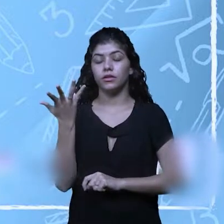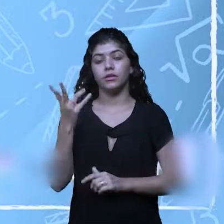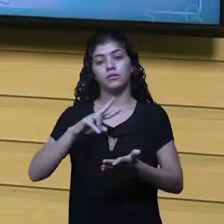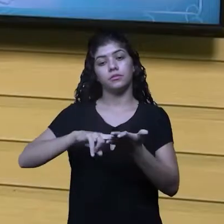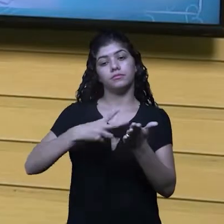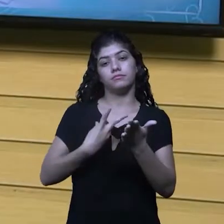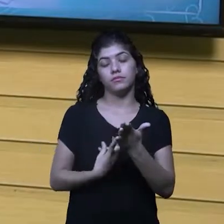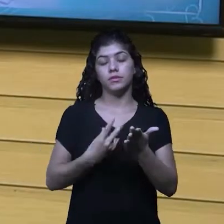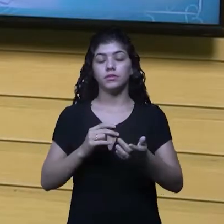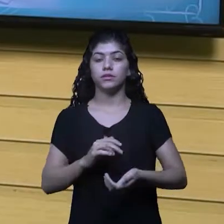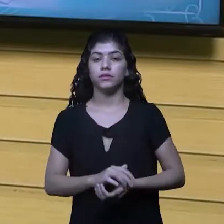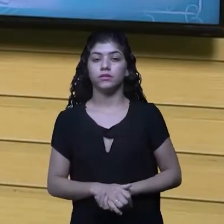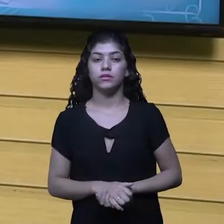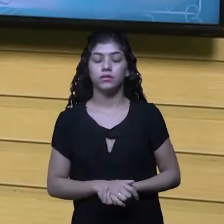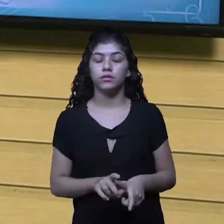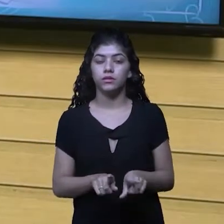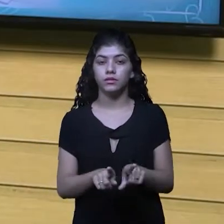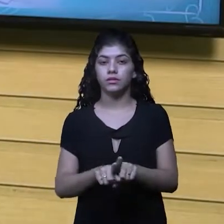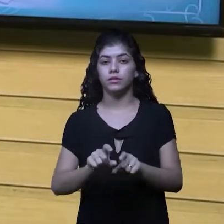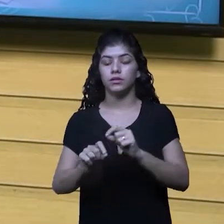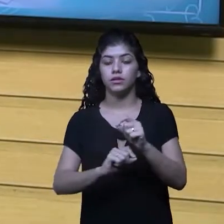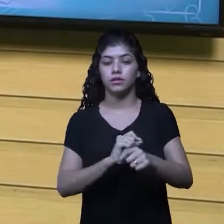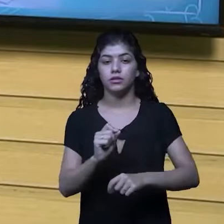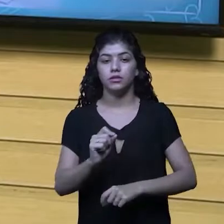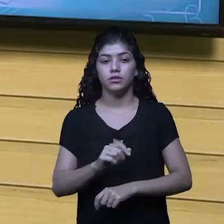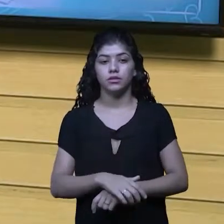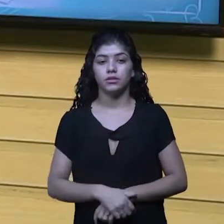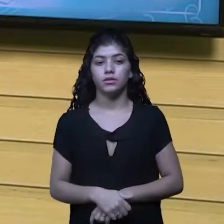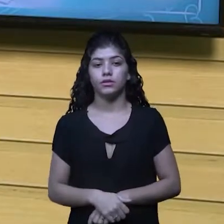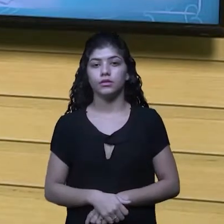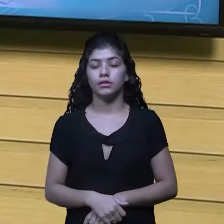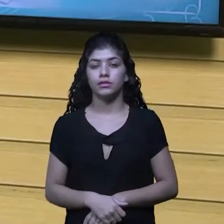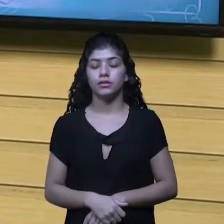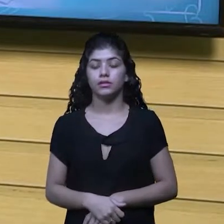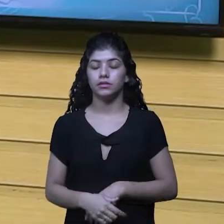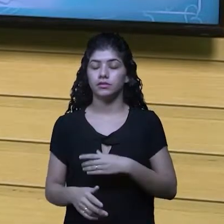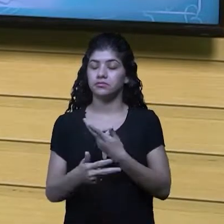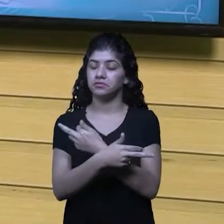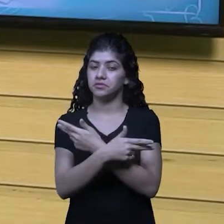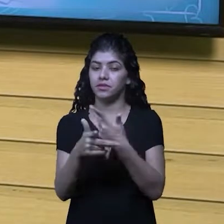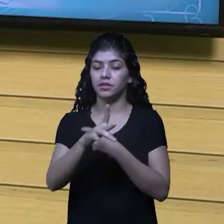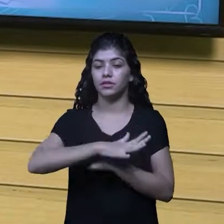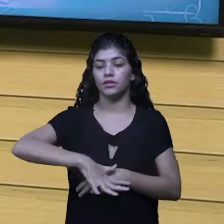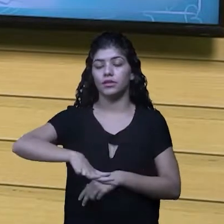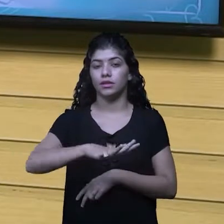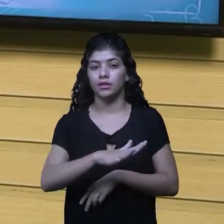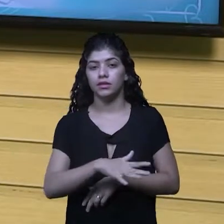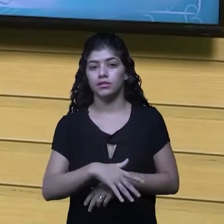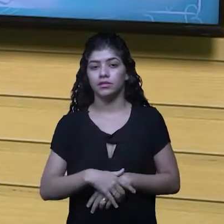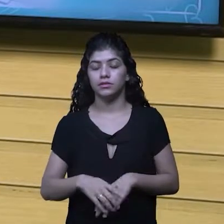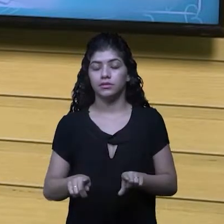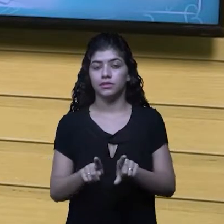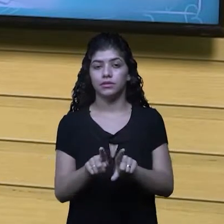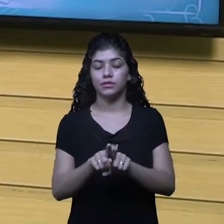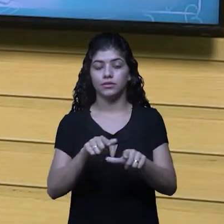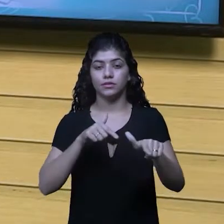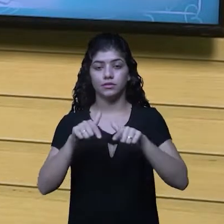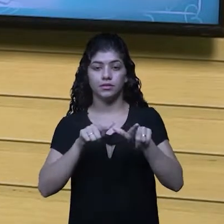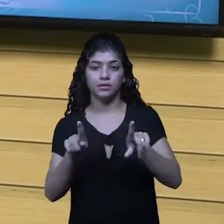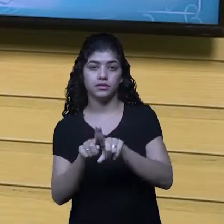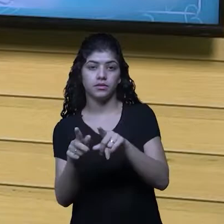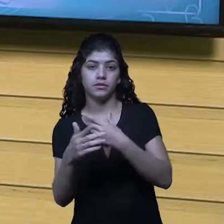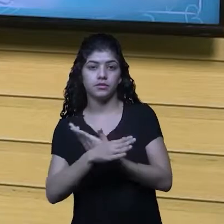deles. Então, essa estatística ela está em diferentes áreas. Ela trabalha principalmente